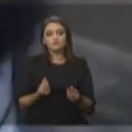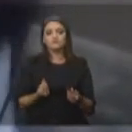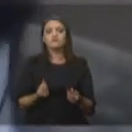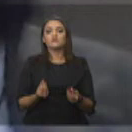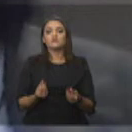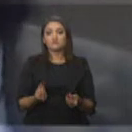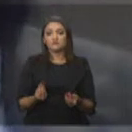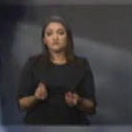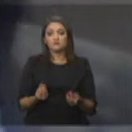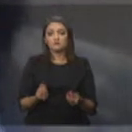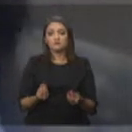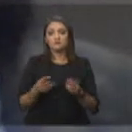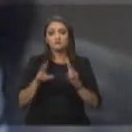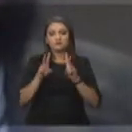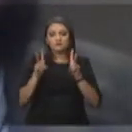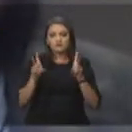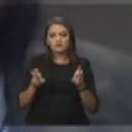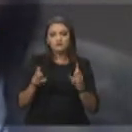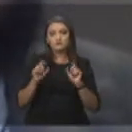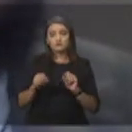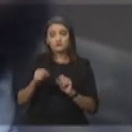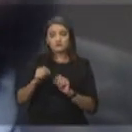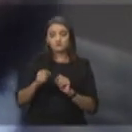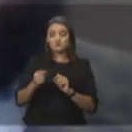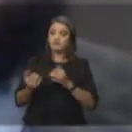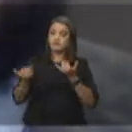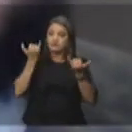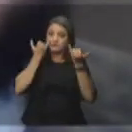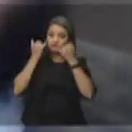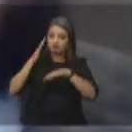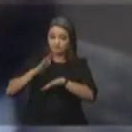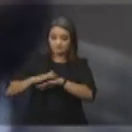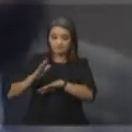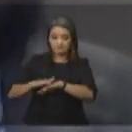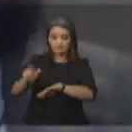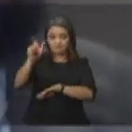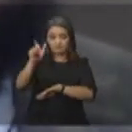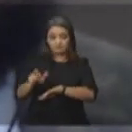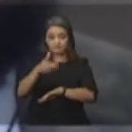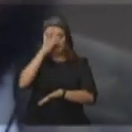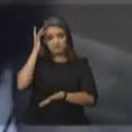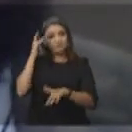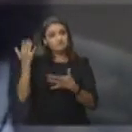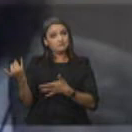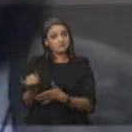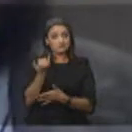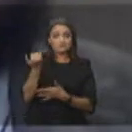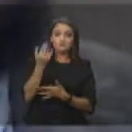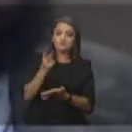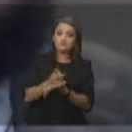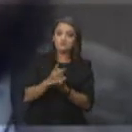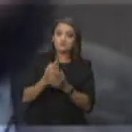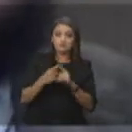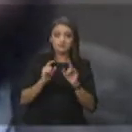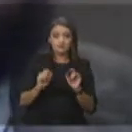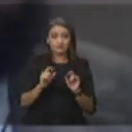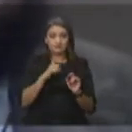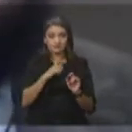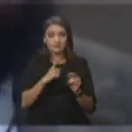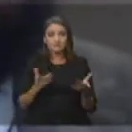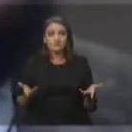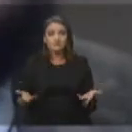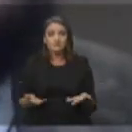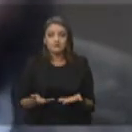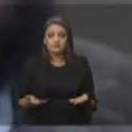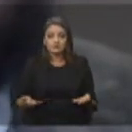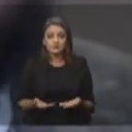de autodeterminação informacional. Então, esse é um ponto bastante importante, porque em conjunto o que nós temos aqui